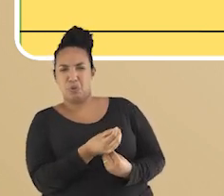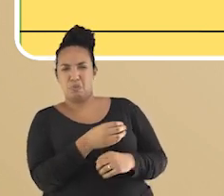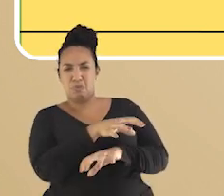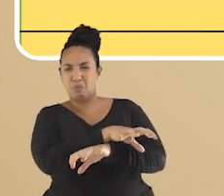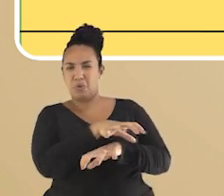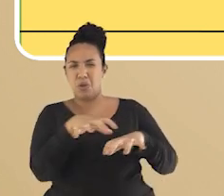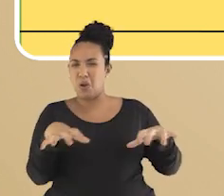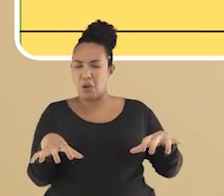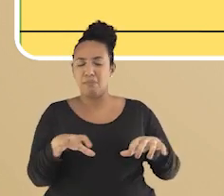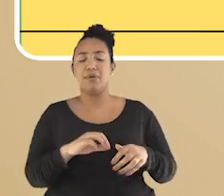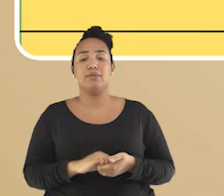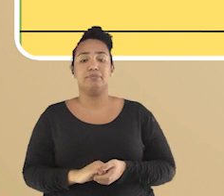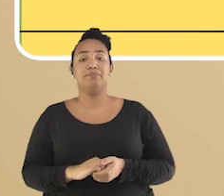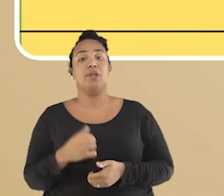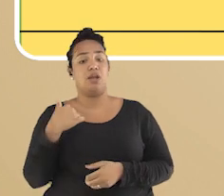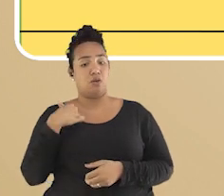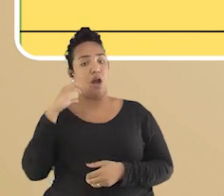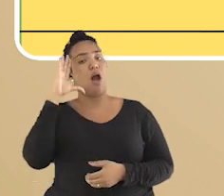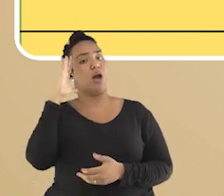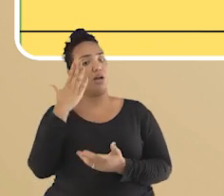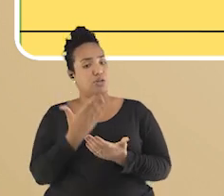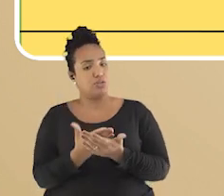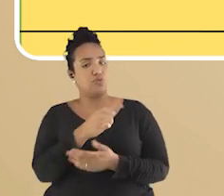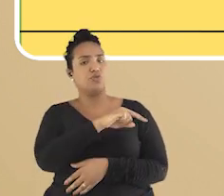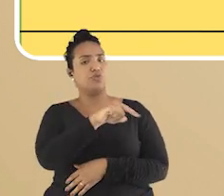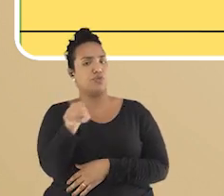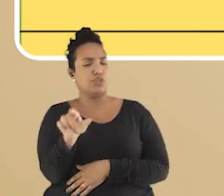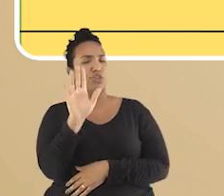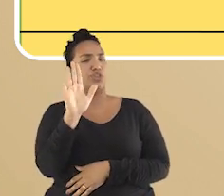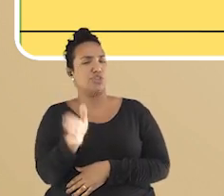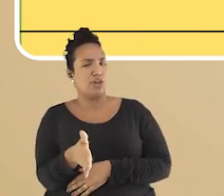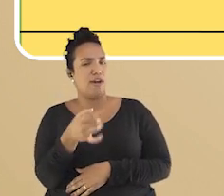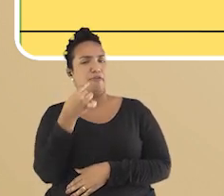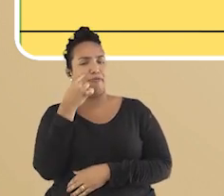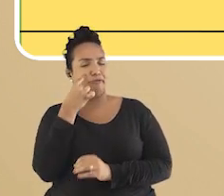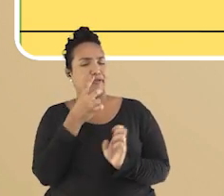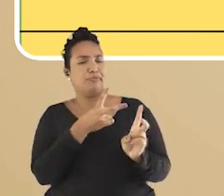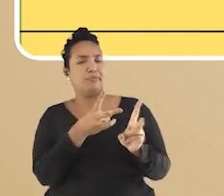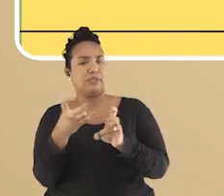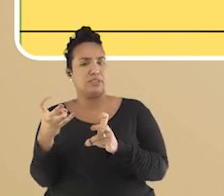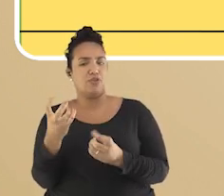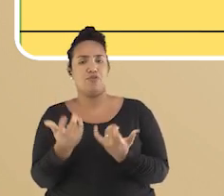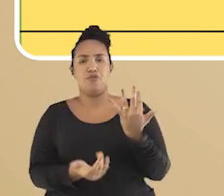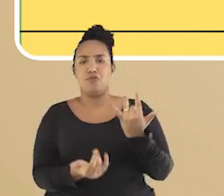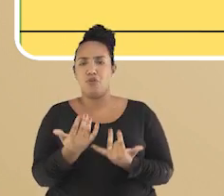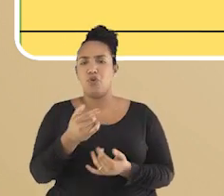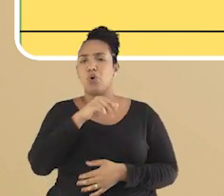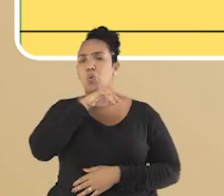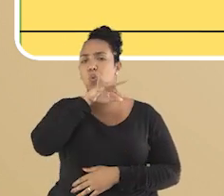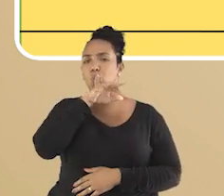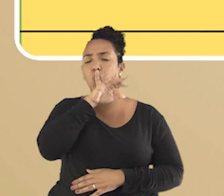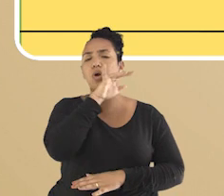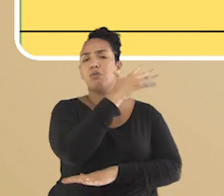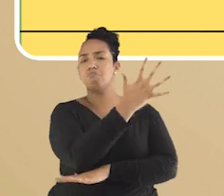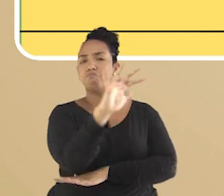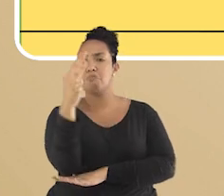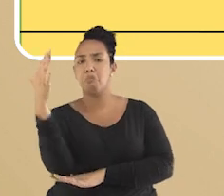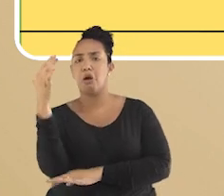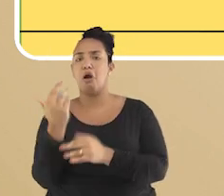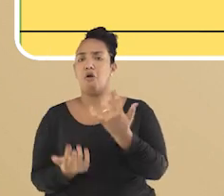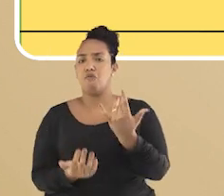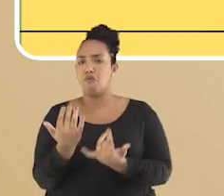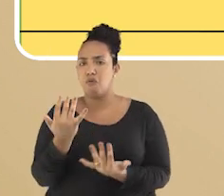você aí já tenha ouvido falar bastante sobre os incêndios e prejuízos que o fogo causa às matas e